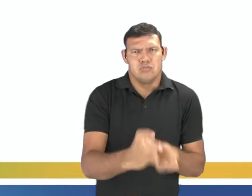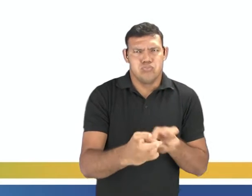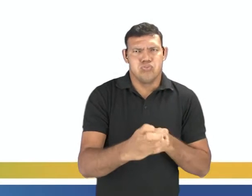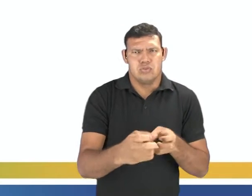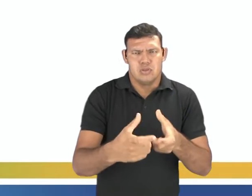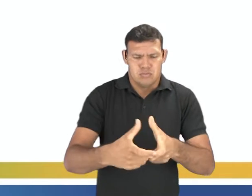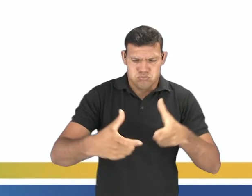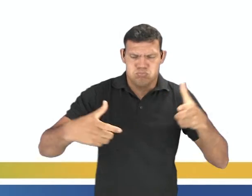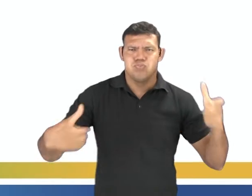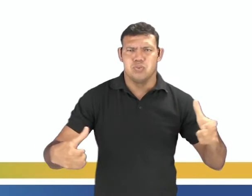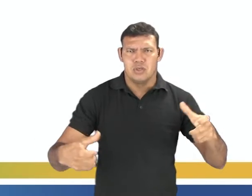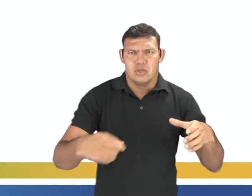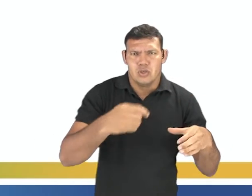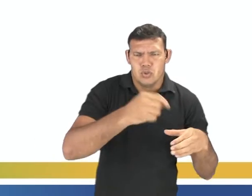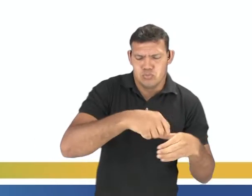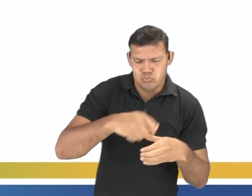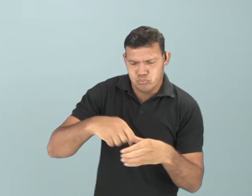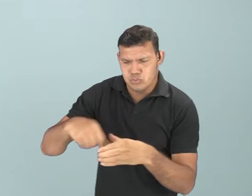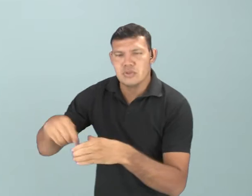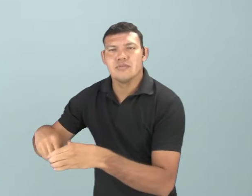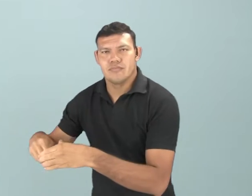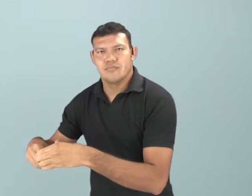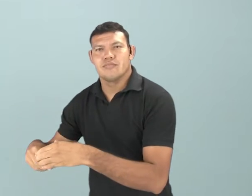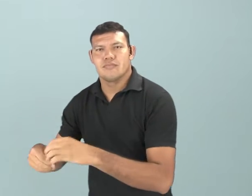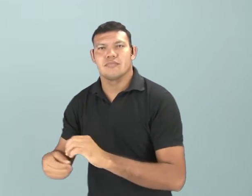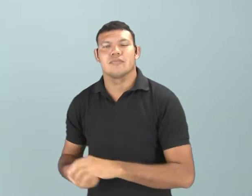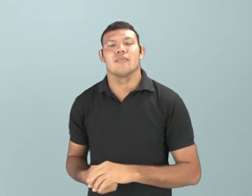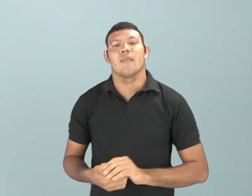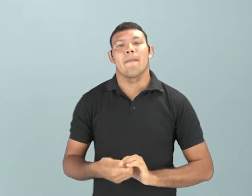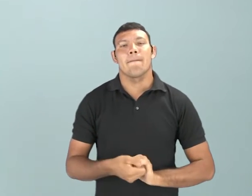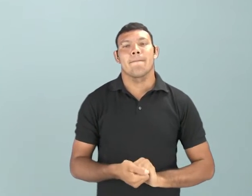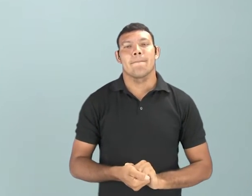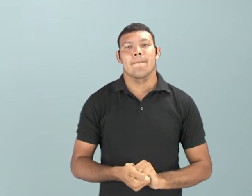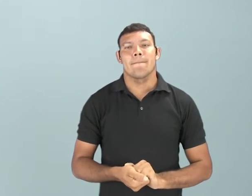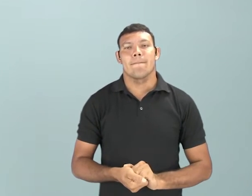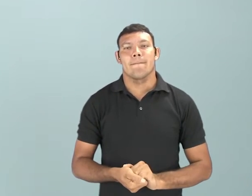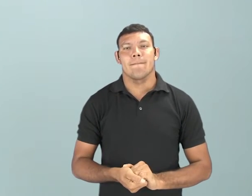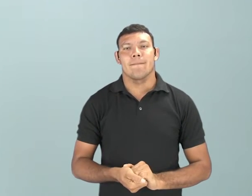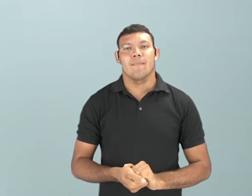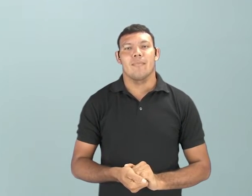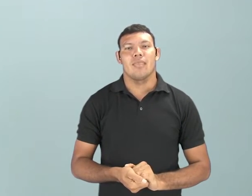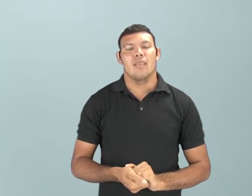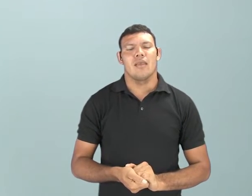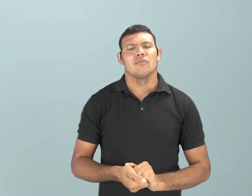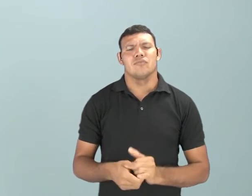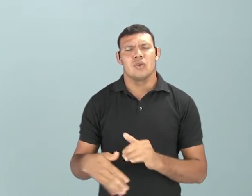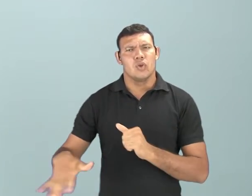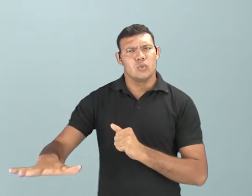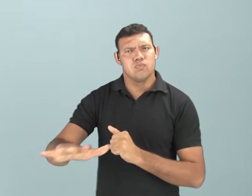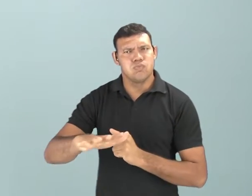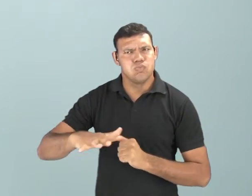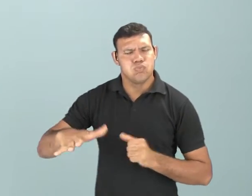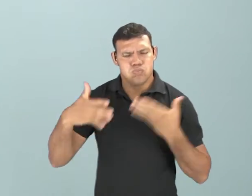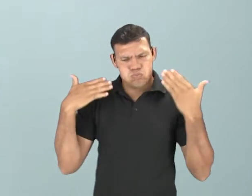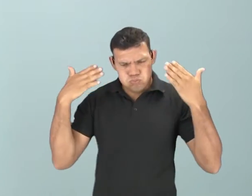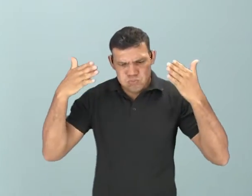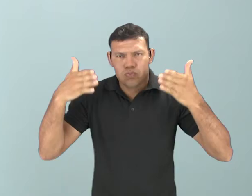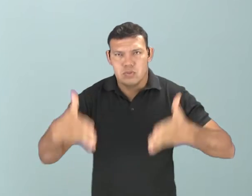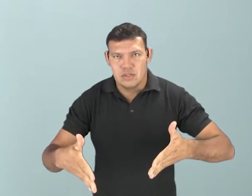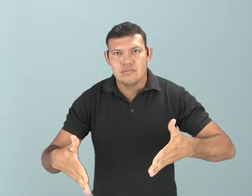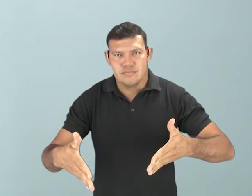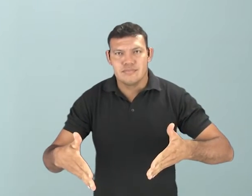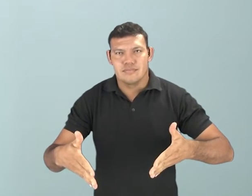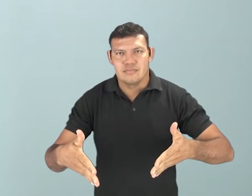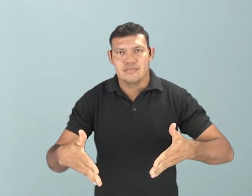propriedades agrícolas, monoculturas, plantations. Como sabem, isso são áreas que focam apenas na